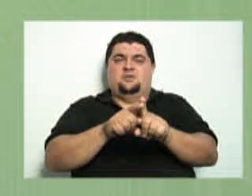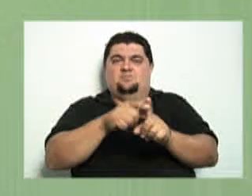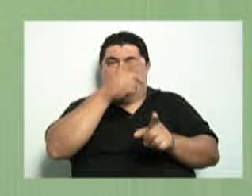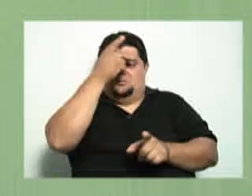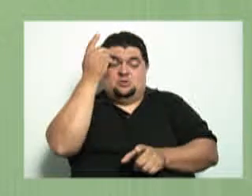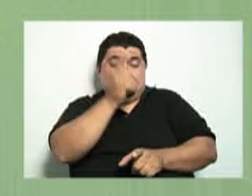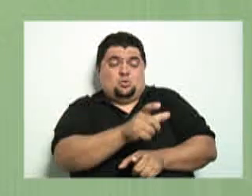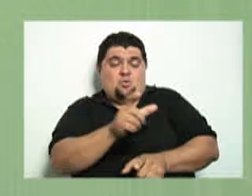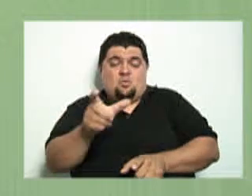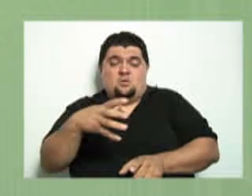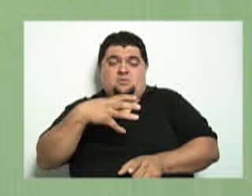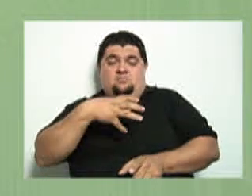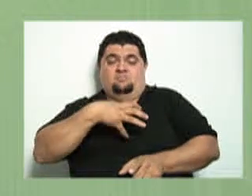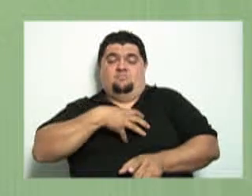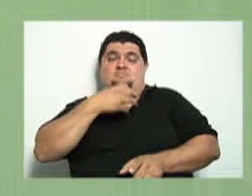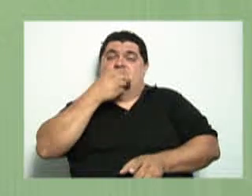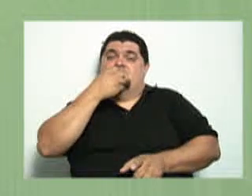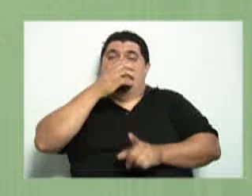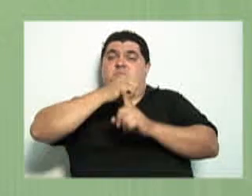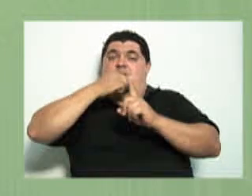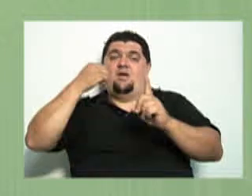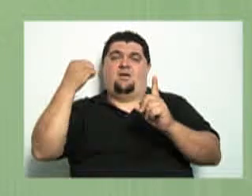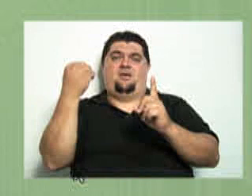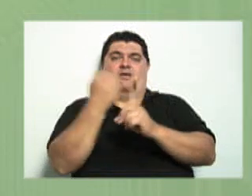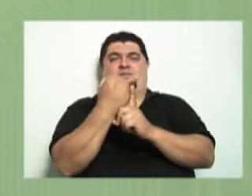bem-estar social.